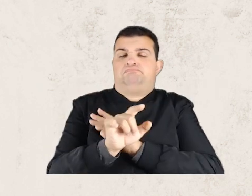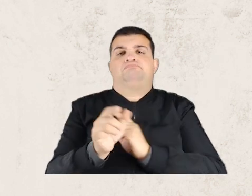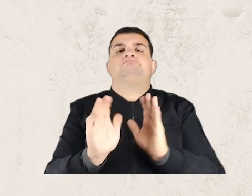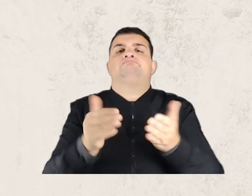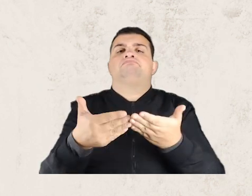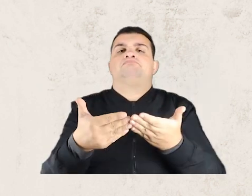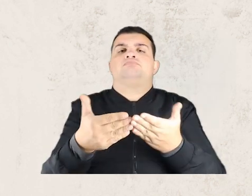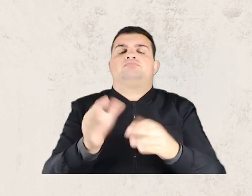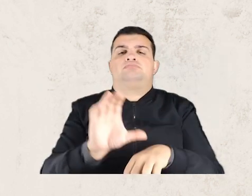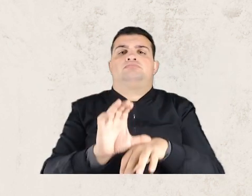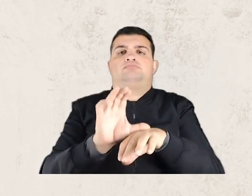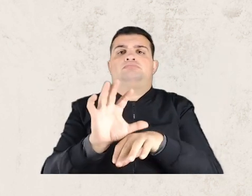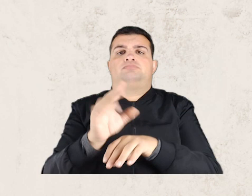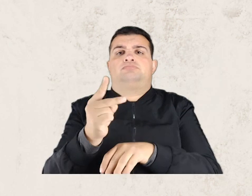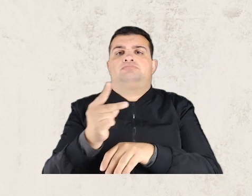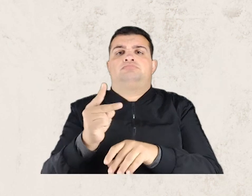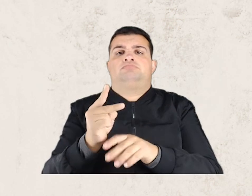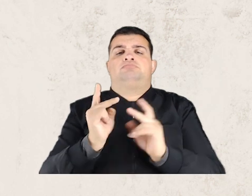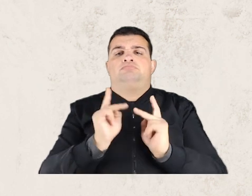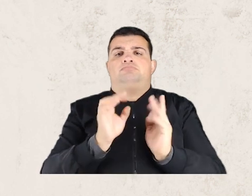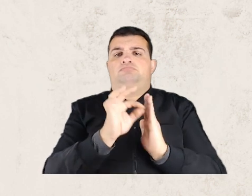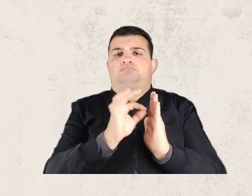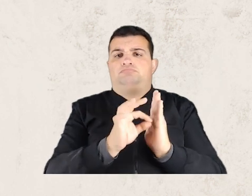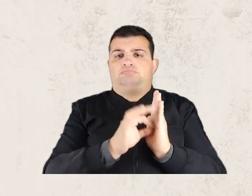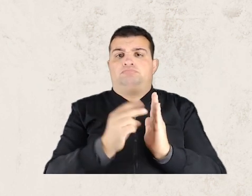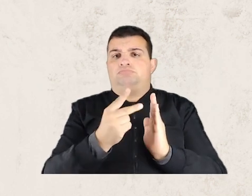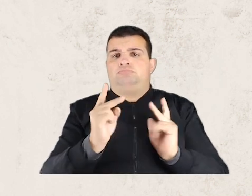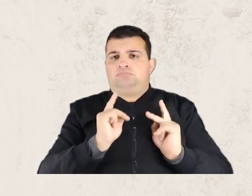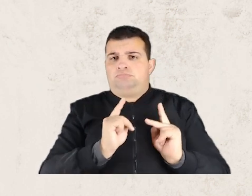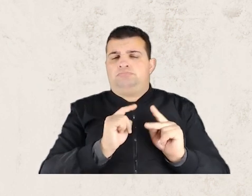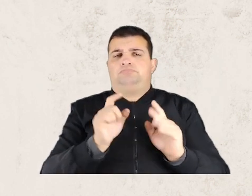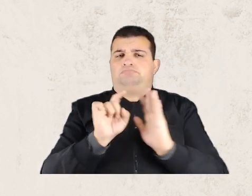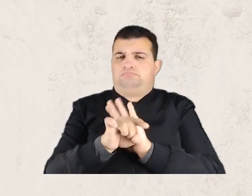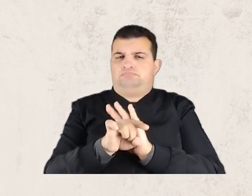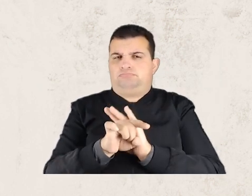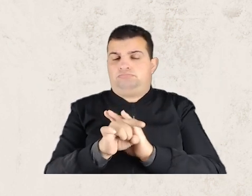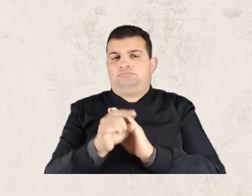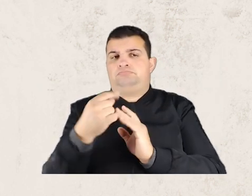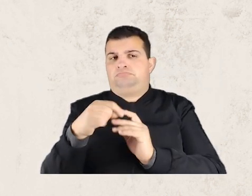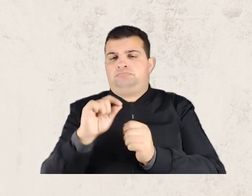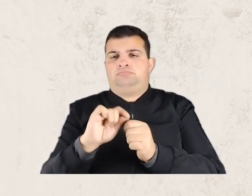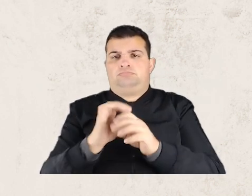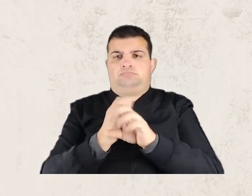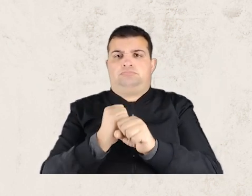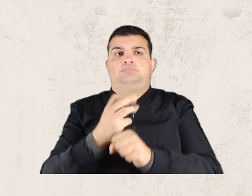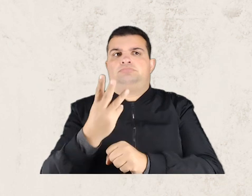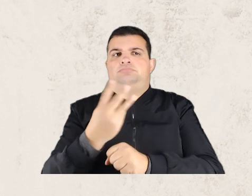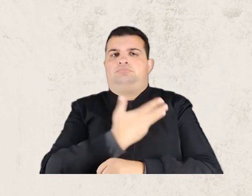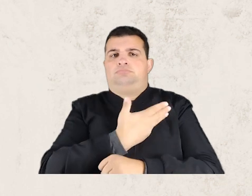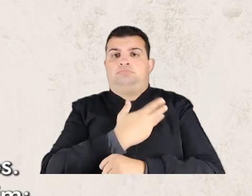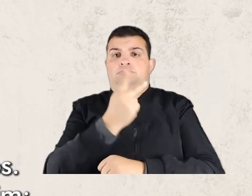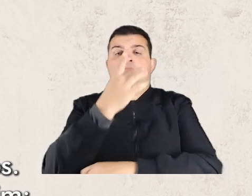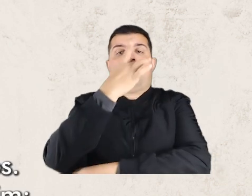o compromisso social. Ou será um outro fator que nós não estamos dando conta? Então, vamos perguntar, aí pegamos